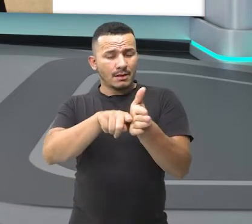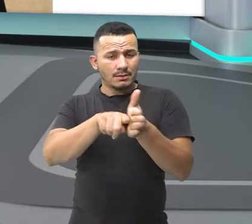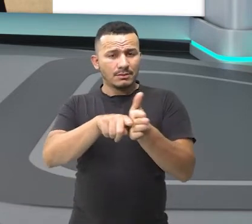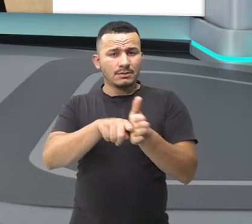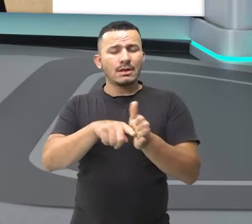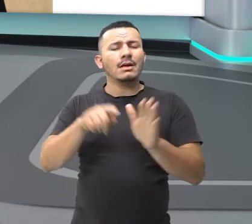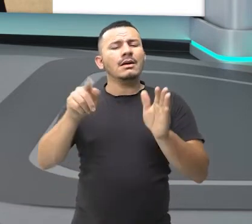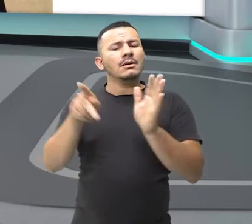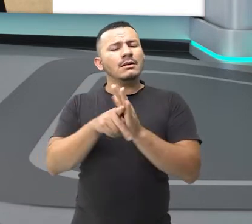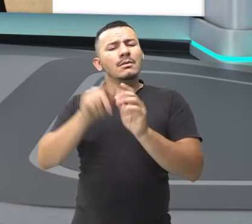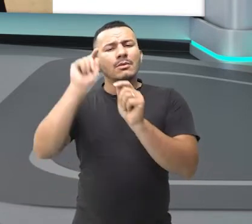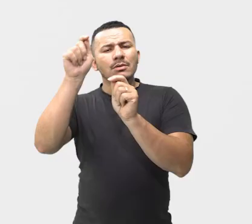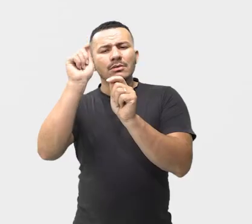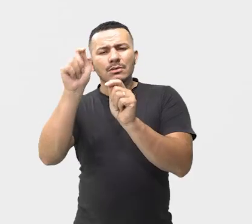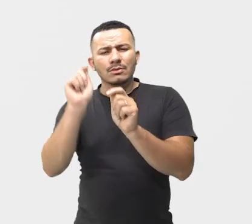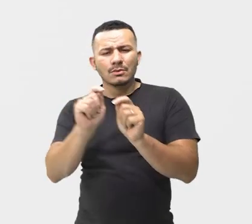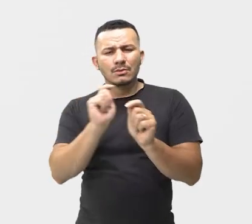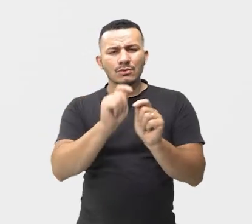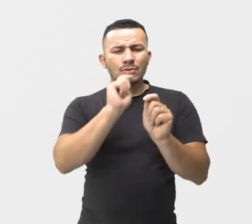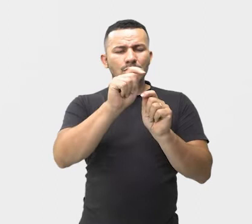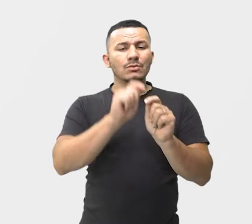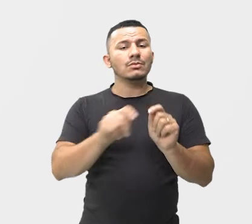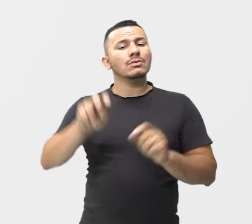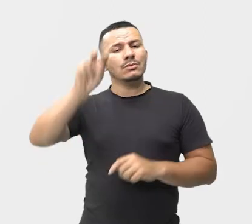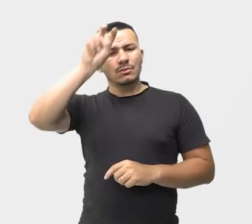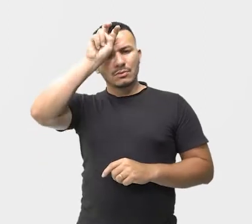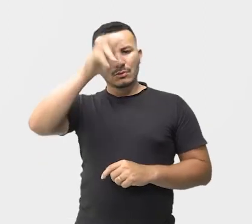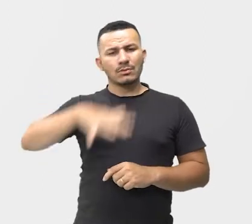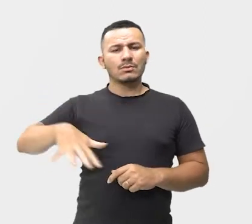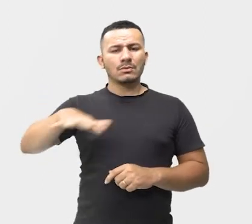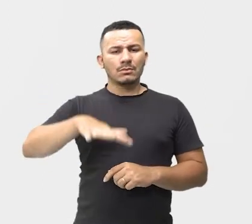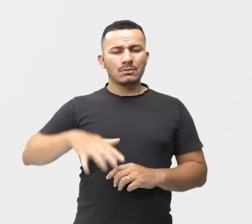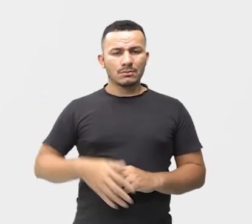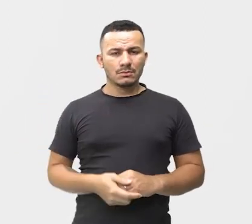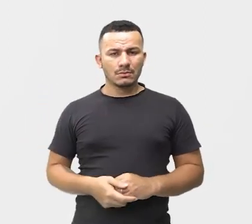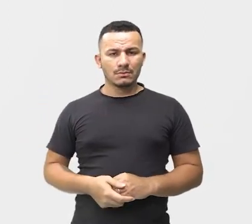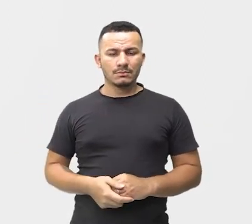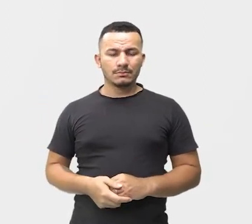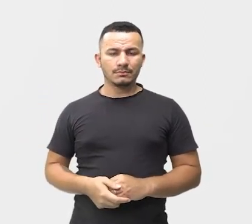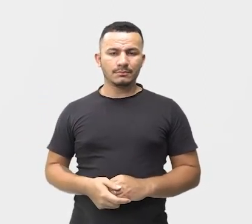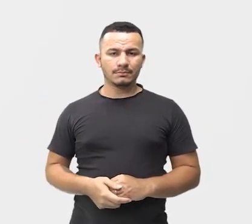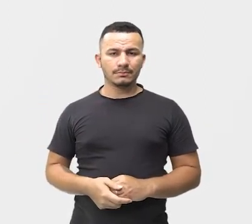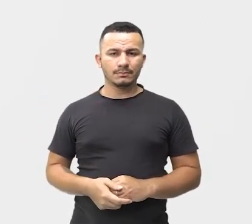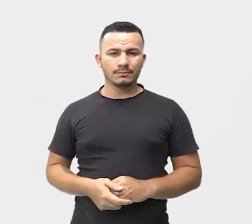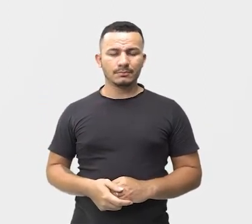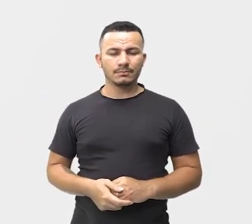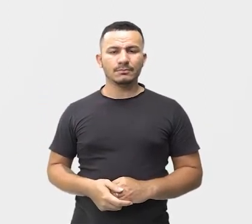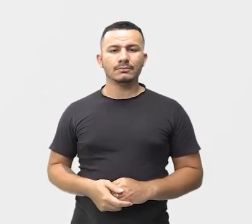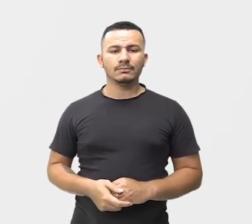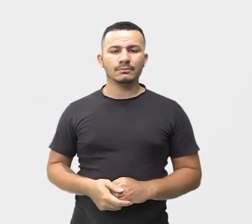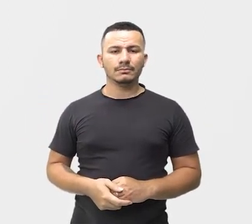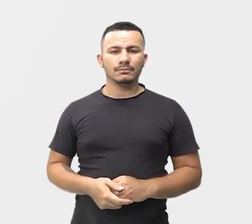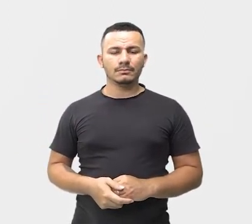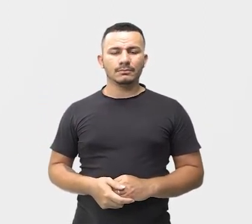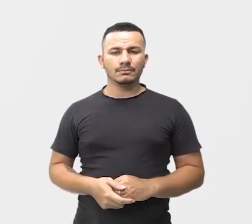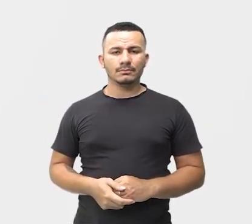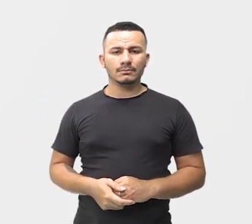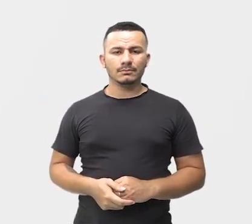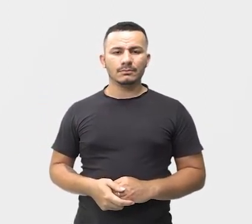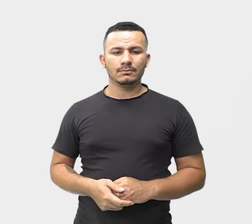a escultura egípcia. Como é que era essa escultura? As esculturas eram